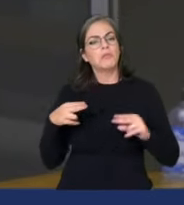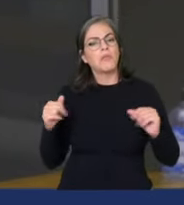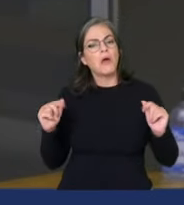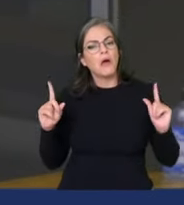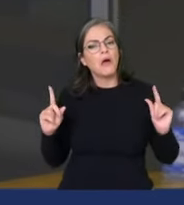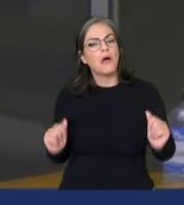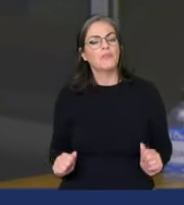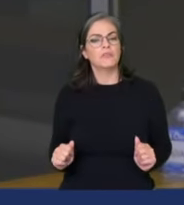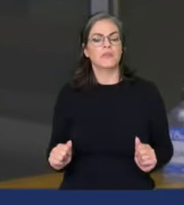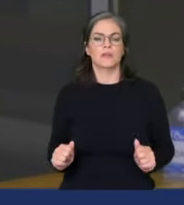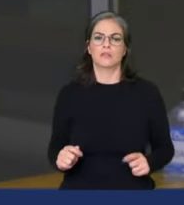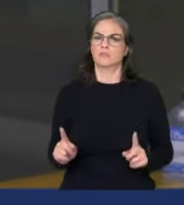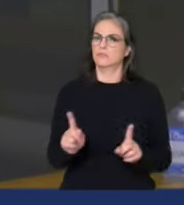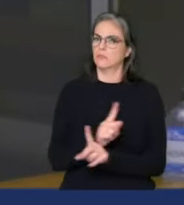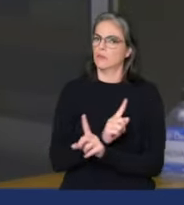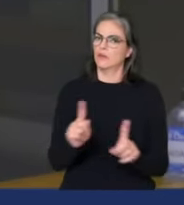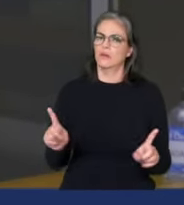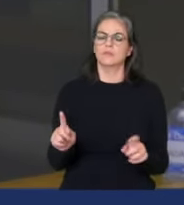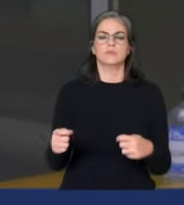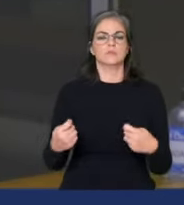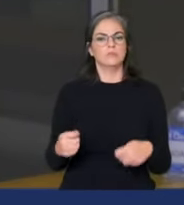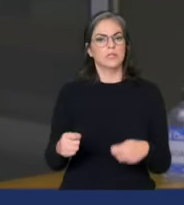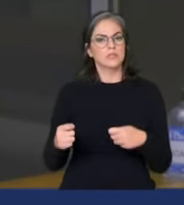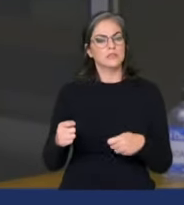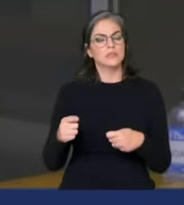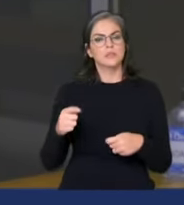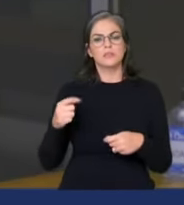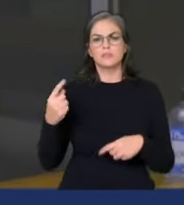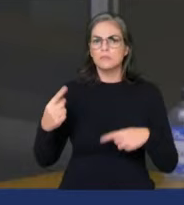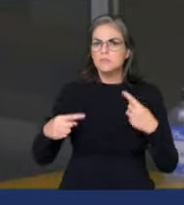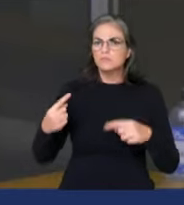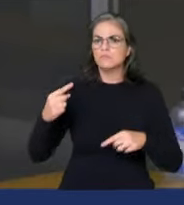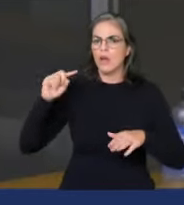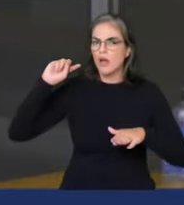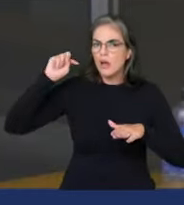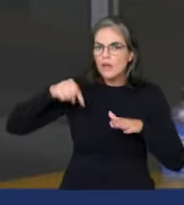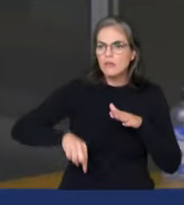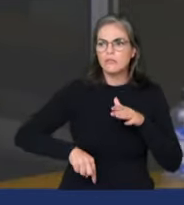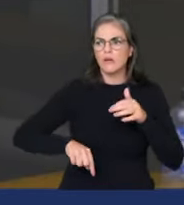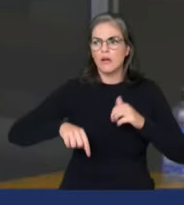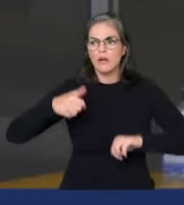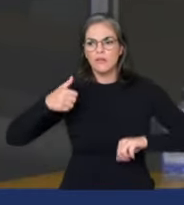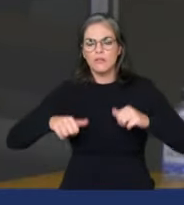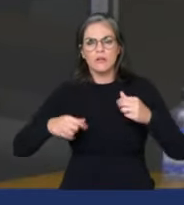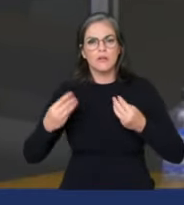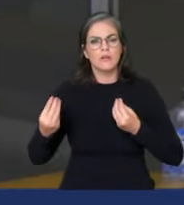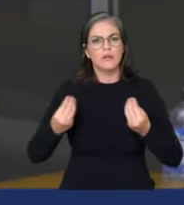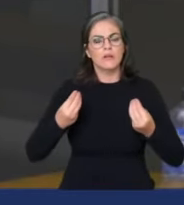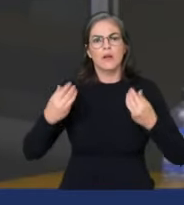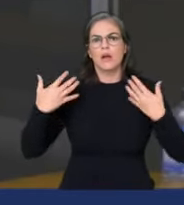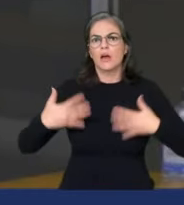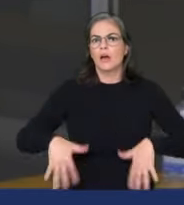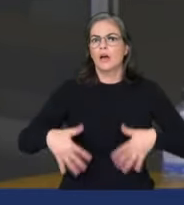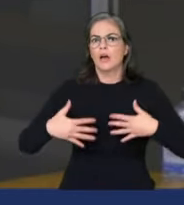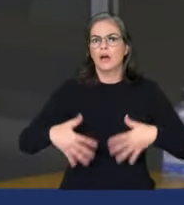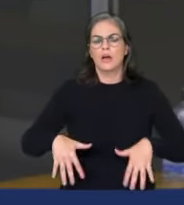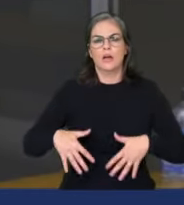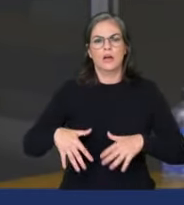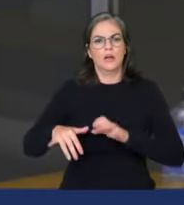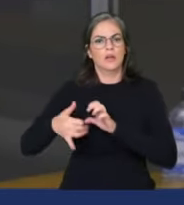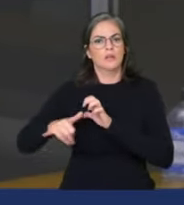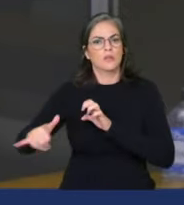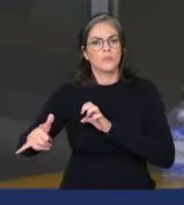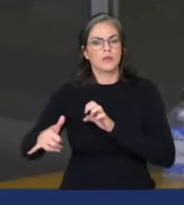avaliar a essa situação dramática que vive a Eletrobras, que vive a Petrobras, que vive o fornecimento